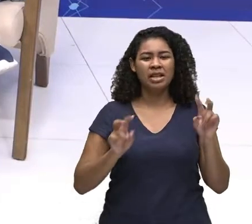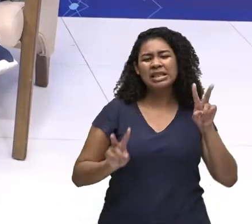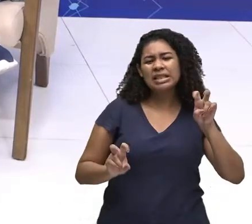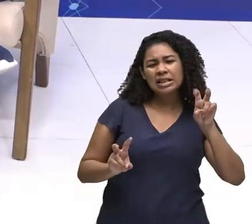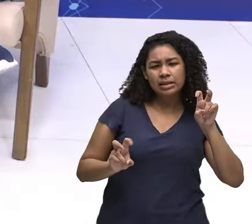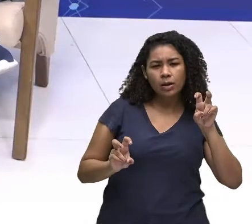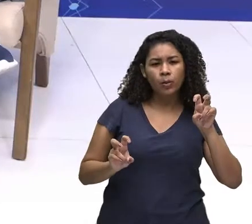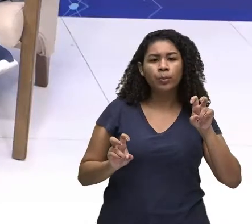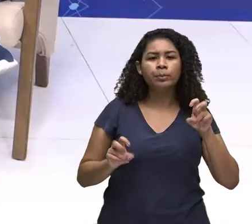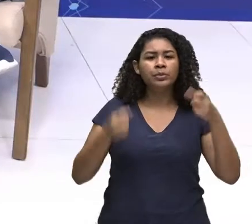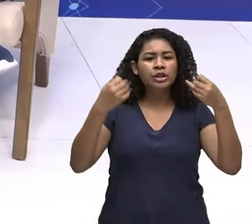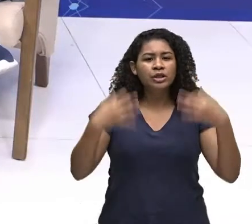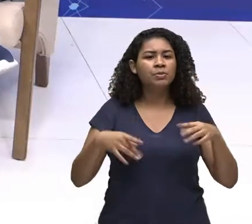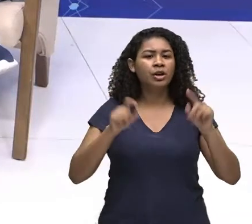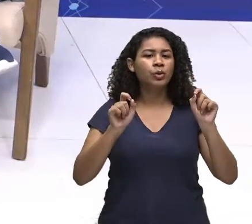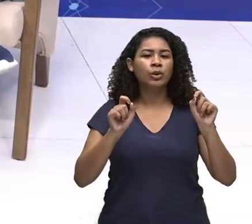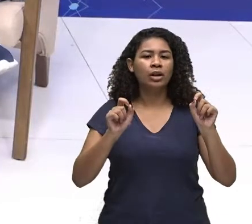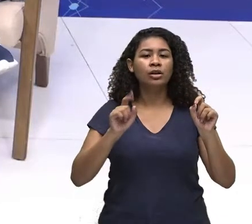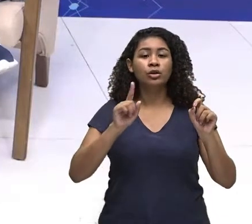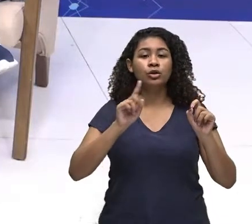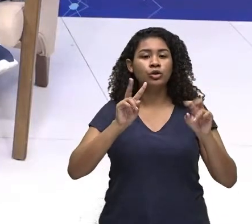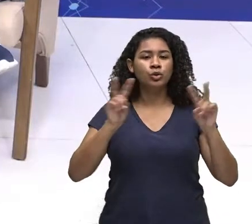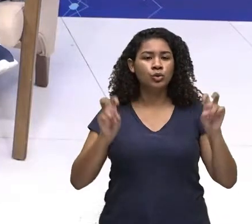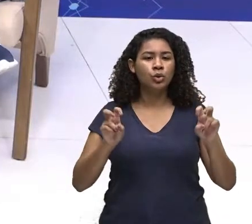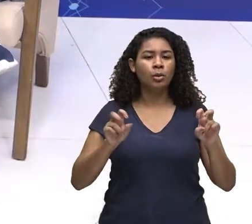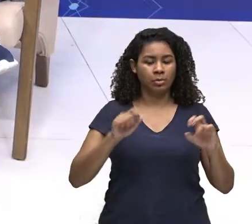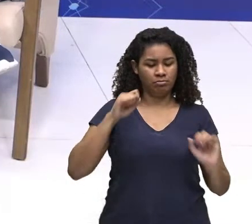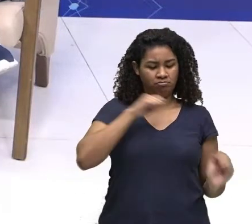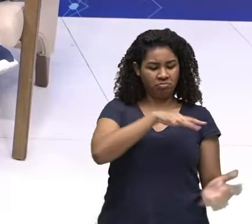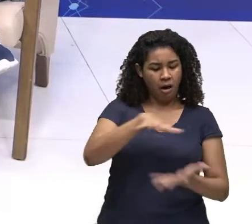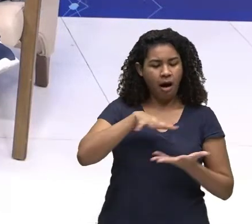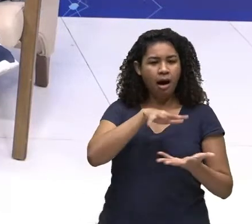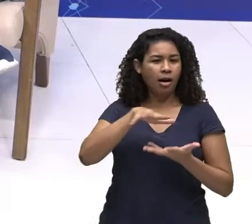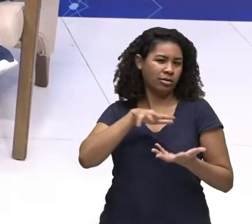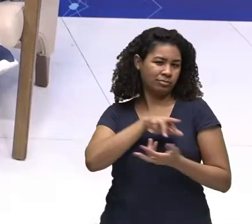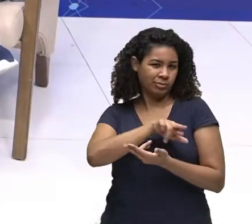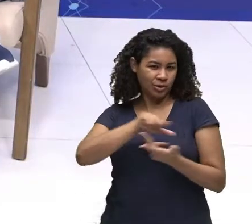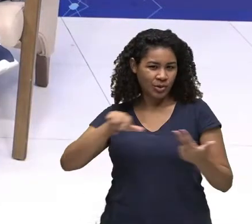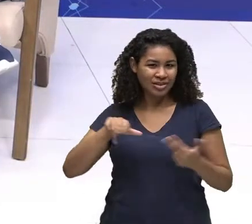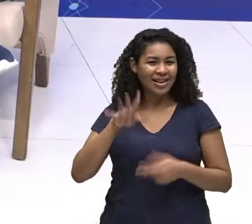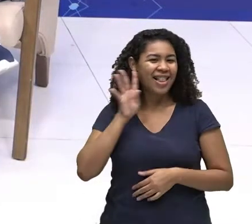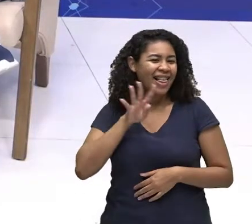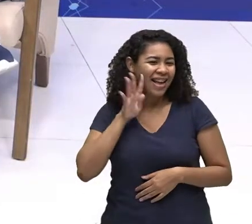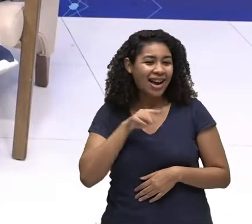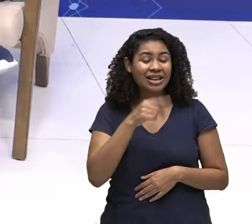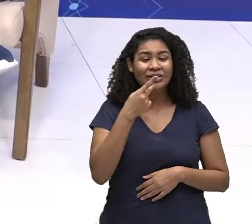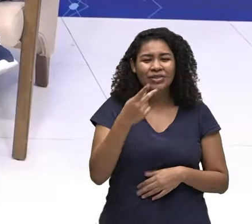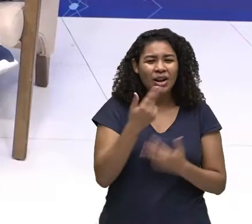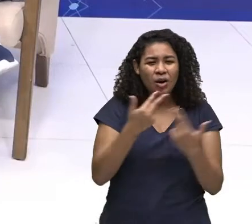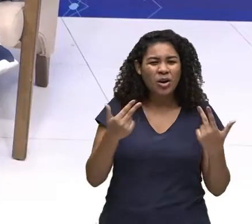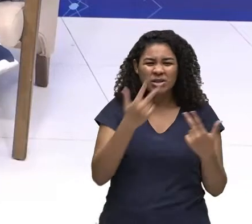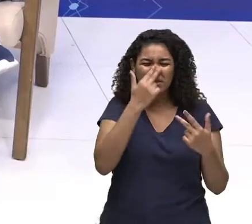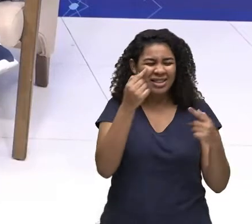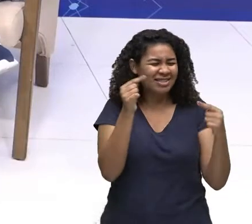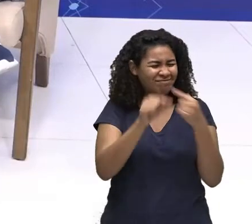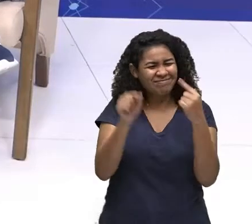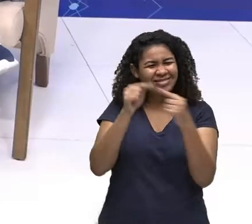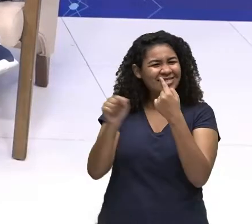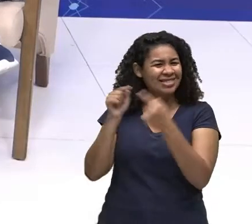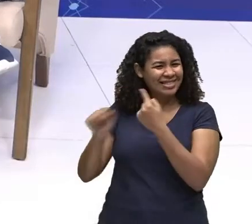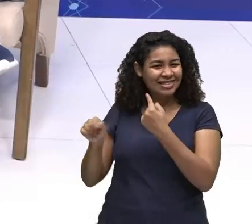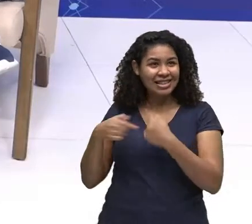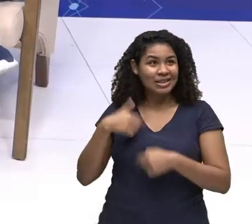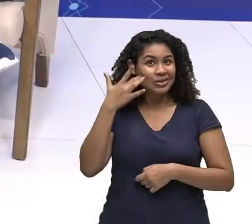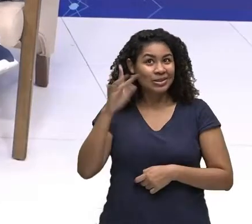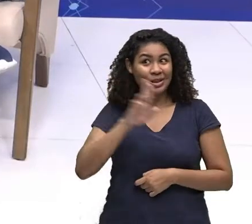fala sobre o espaço e tudo mais. E aí tem um personagem muito engraçado que fala as coisinhas assim meio desconexas. Não sei se posso citar